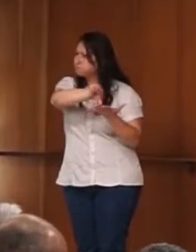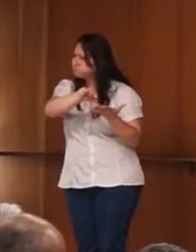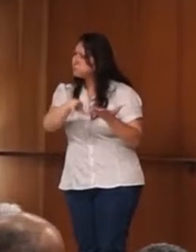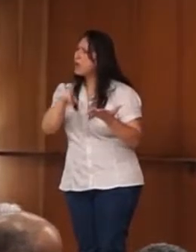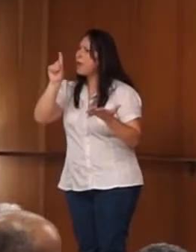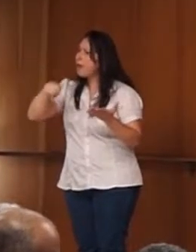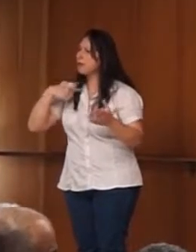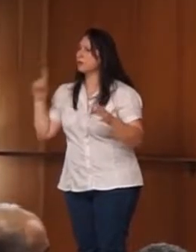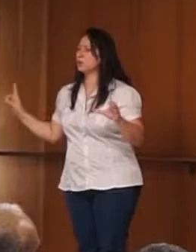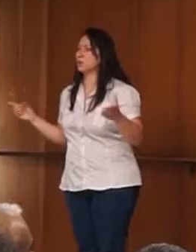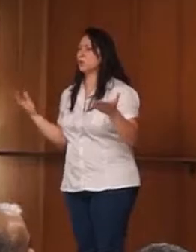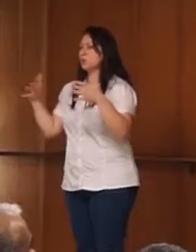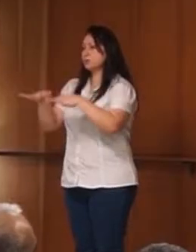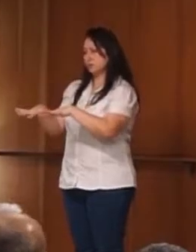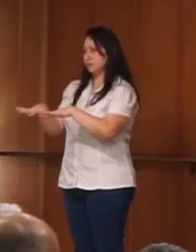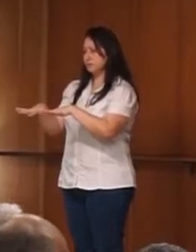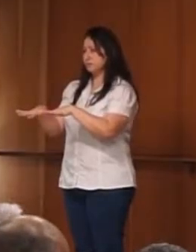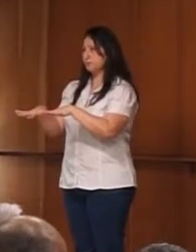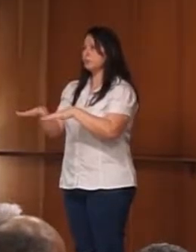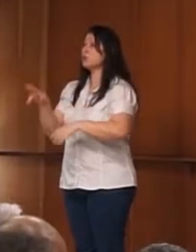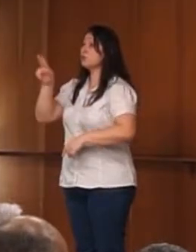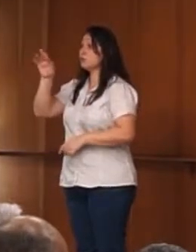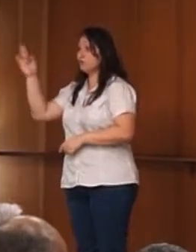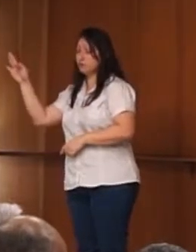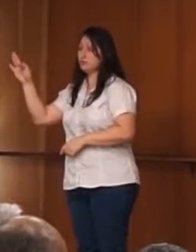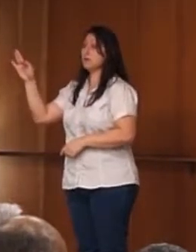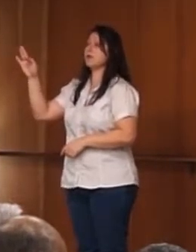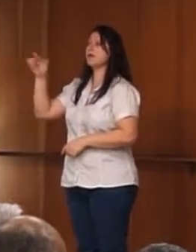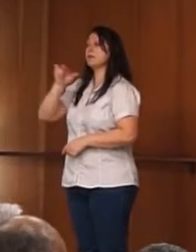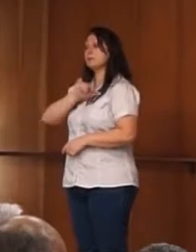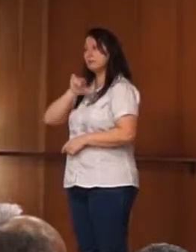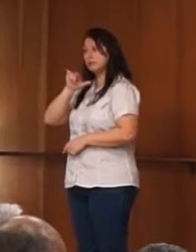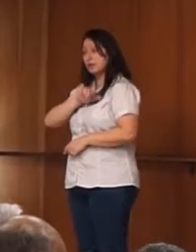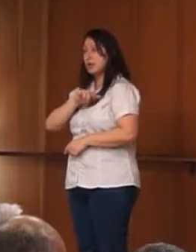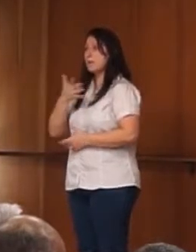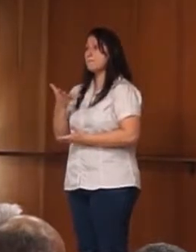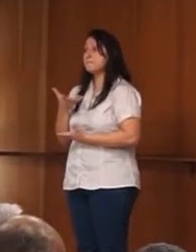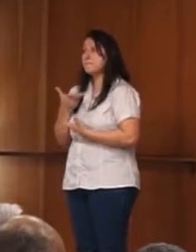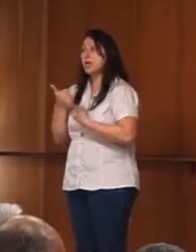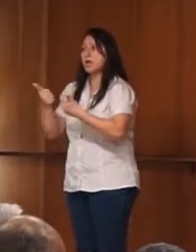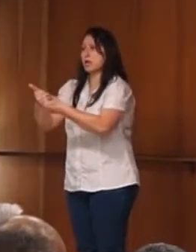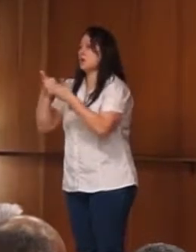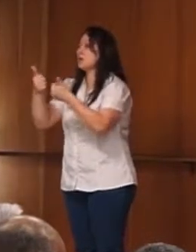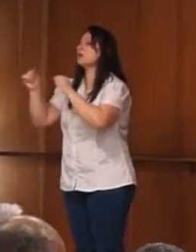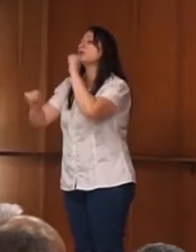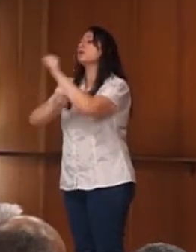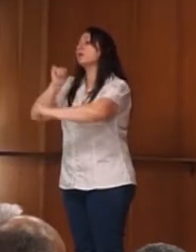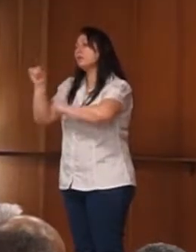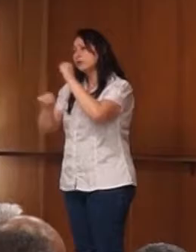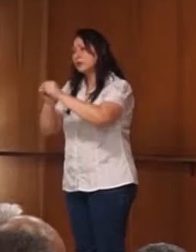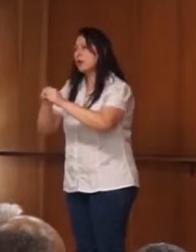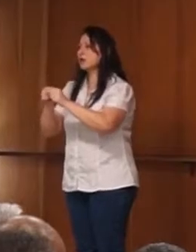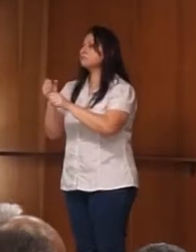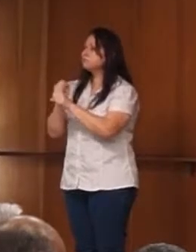da inclusão. Então, a UF tem a melhor taxa de sucesso do Estado do Rio de Janeiro hoje